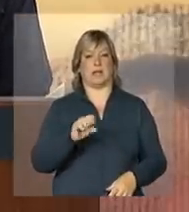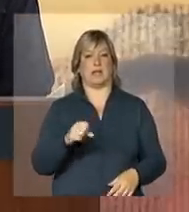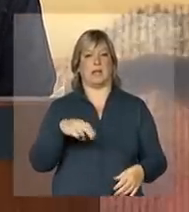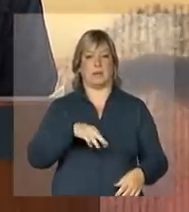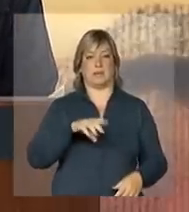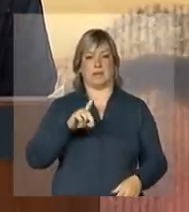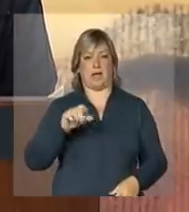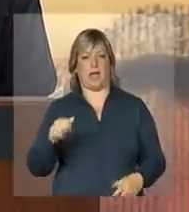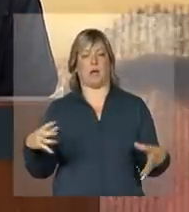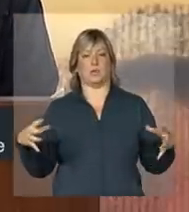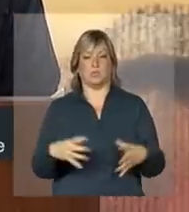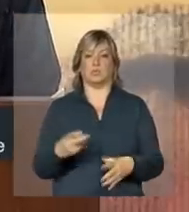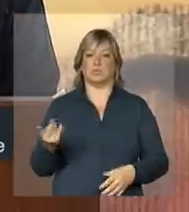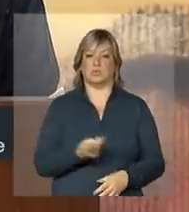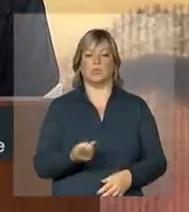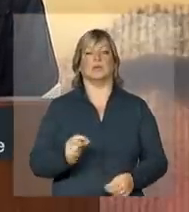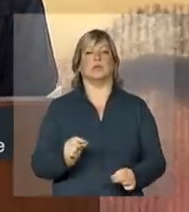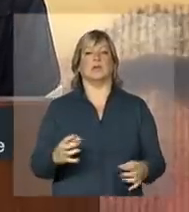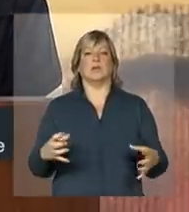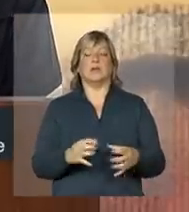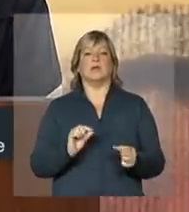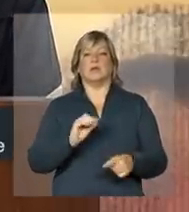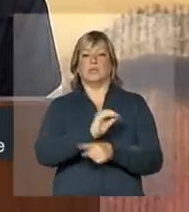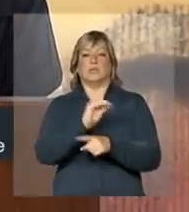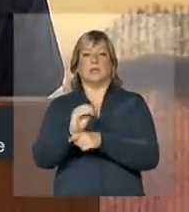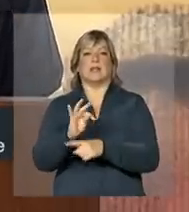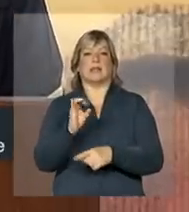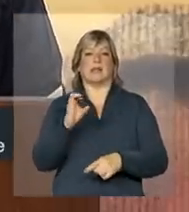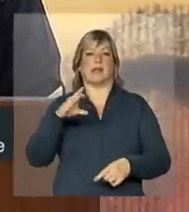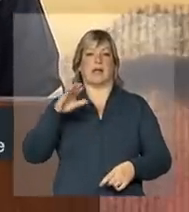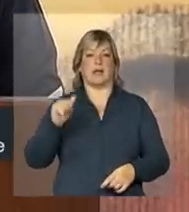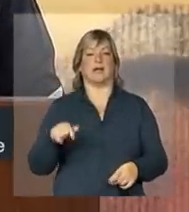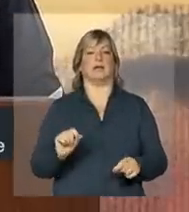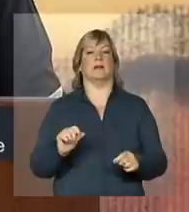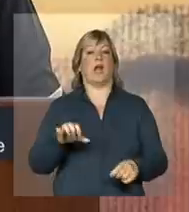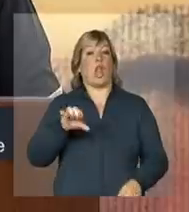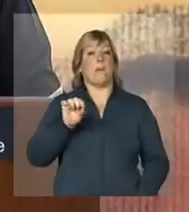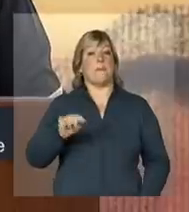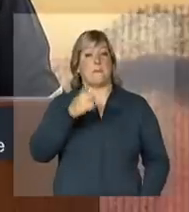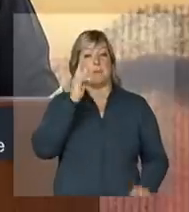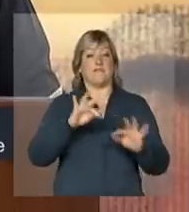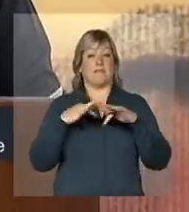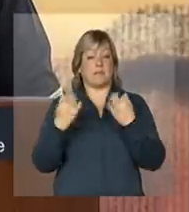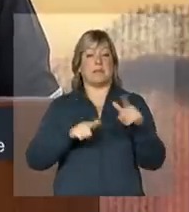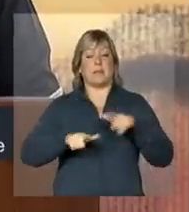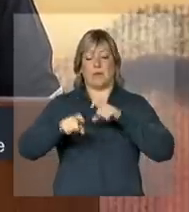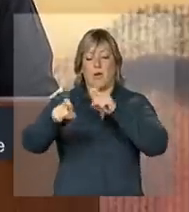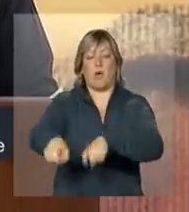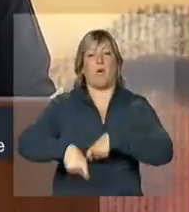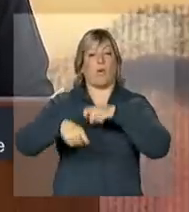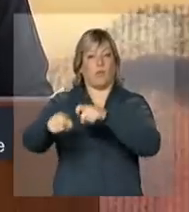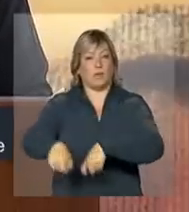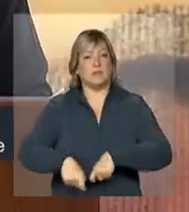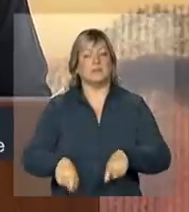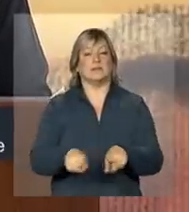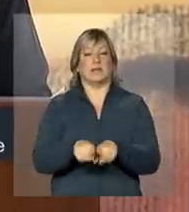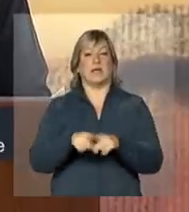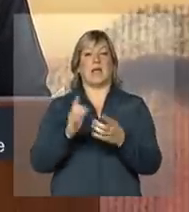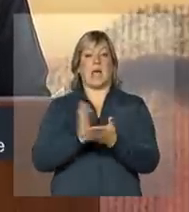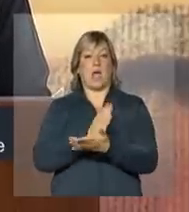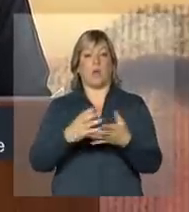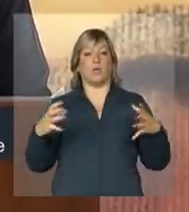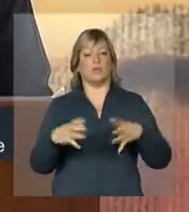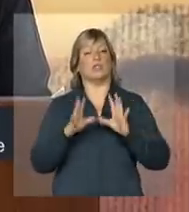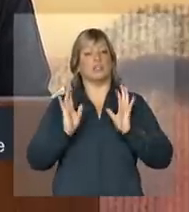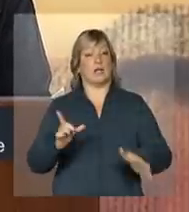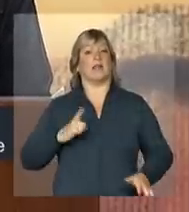o lançamento de chamadas de assistência técnica para 9.000 Famílias rurais algumas dasas chamadas já estão em